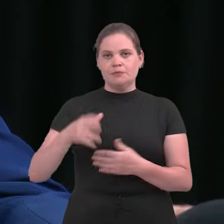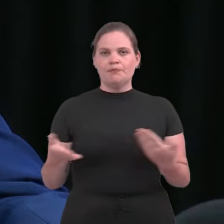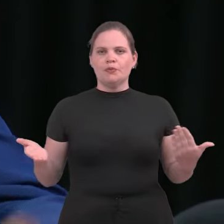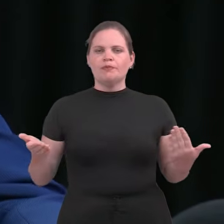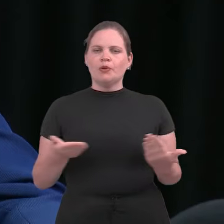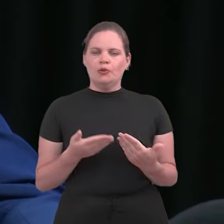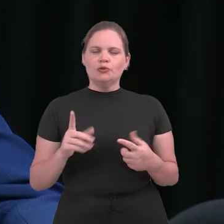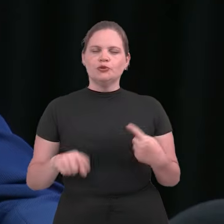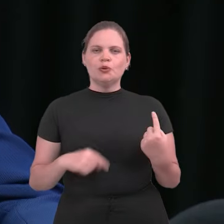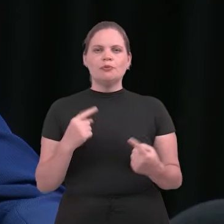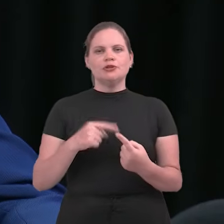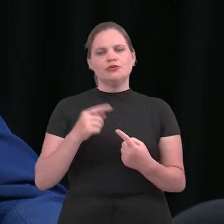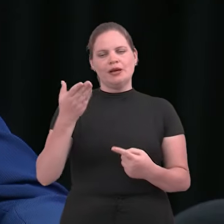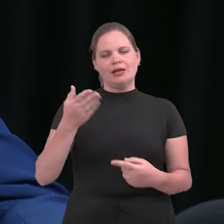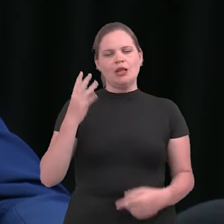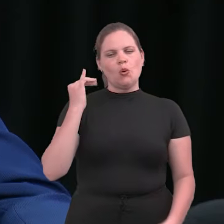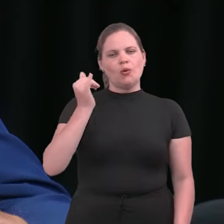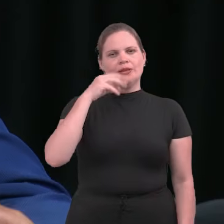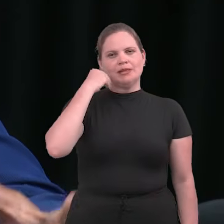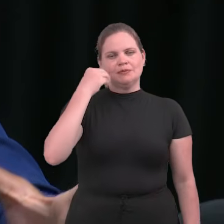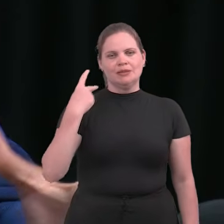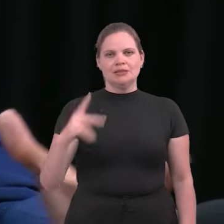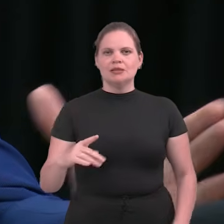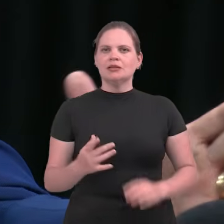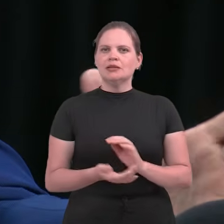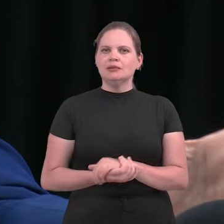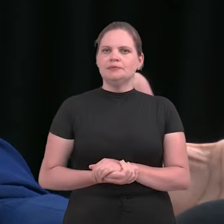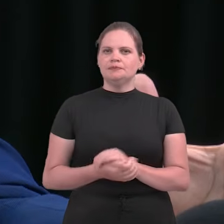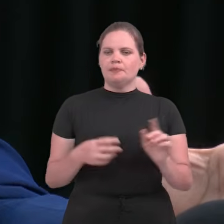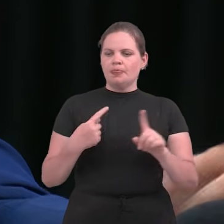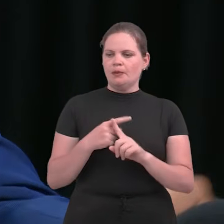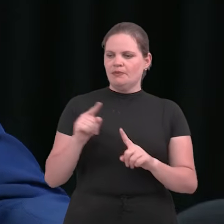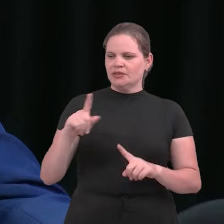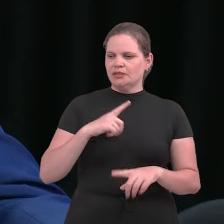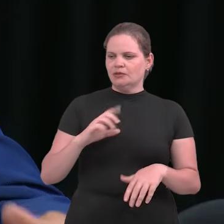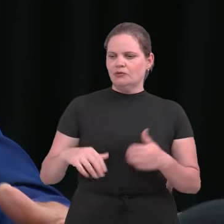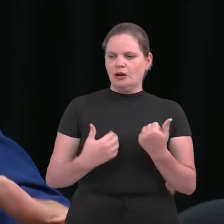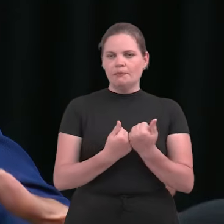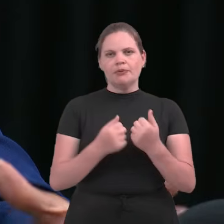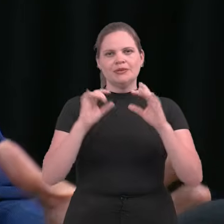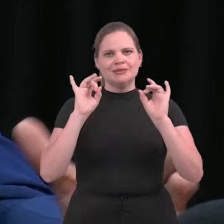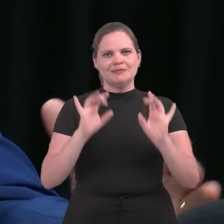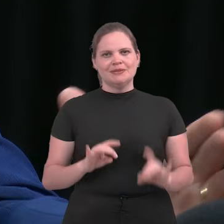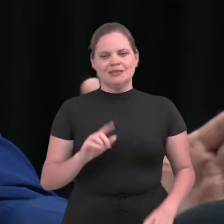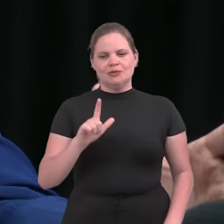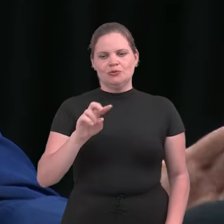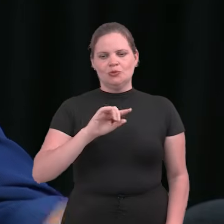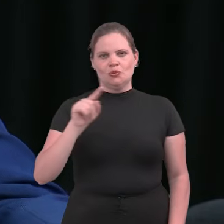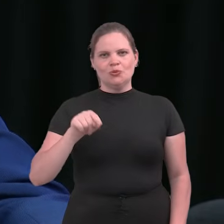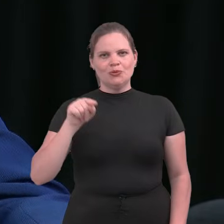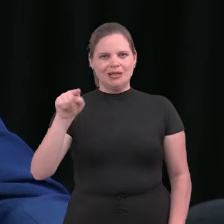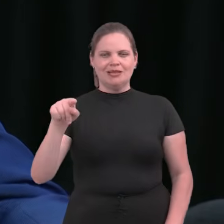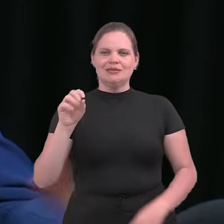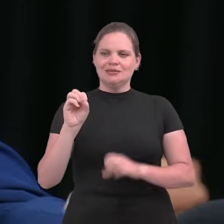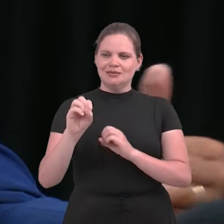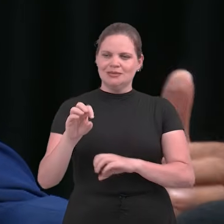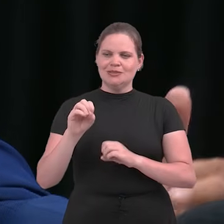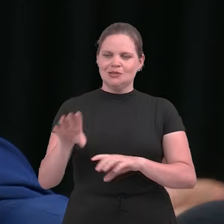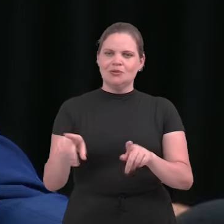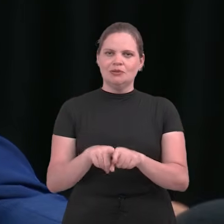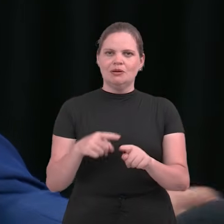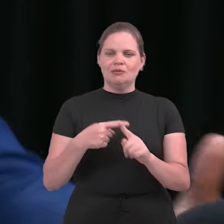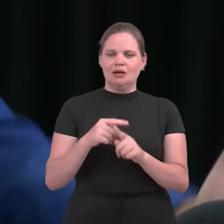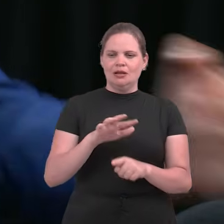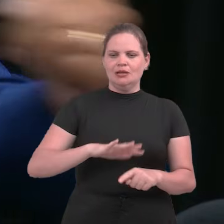as experiências que o irmão teve nessa trajetória. Mas você teve um apoio especial do Luiz, né? Lá no começo, né? Que o Luiz também já é dessa